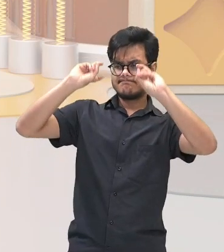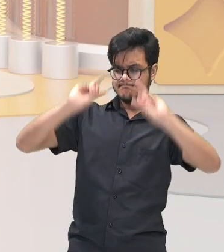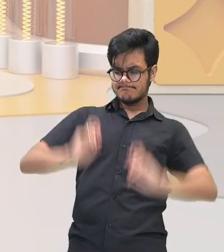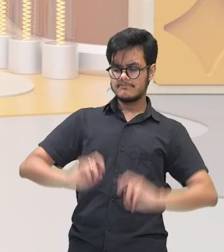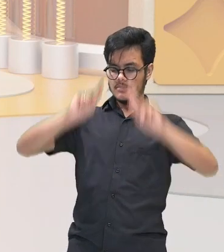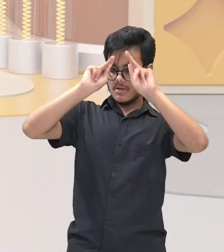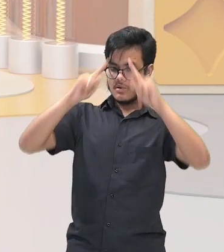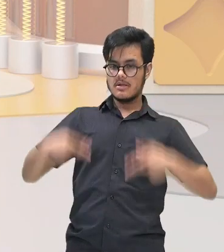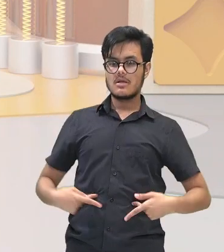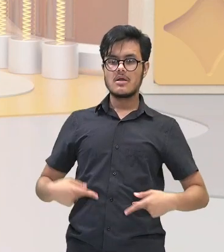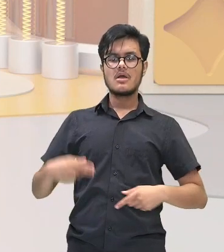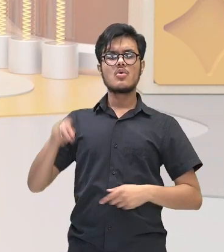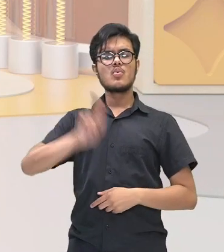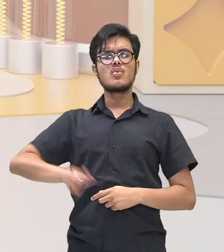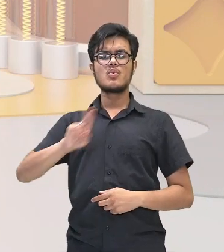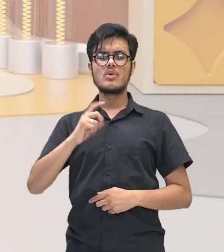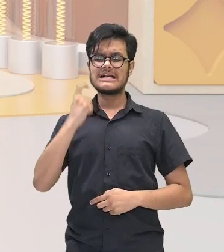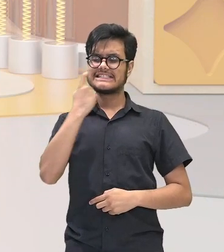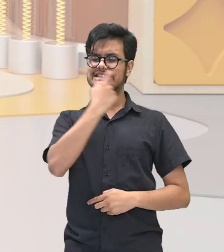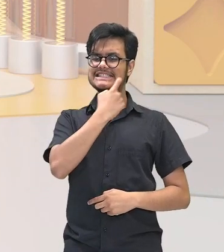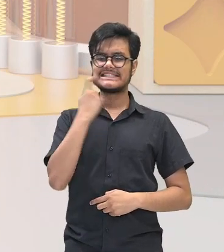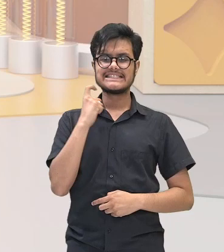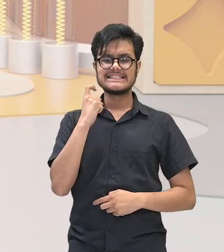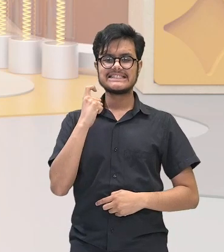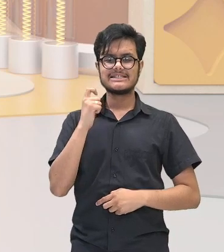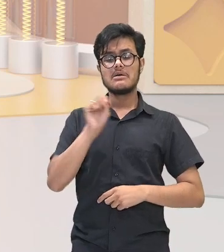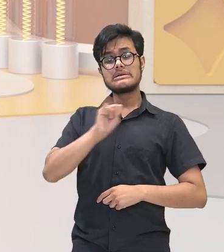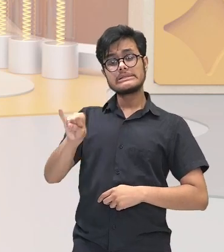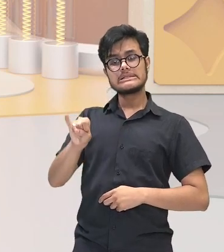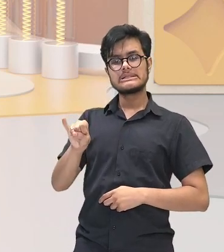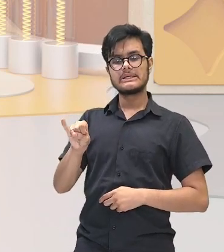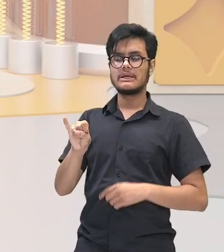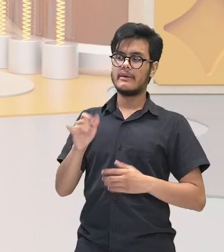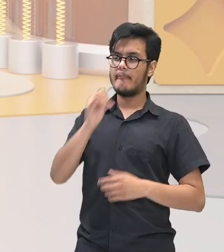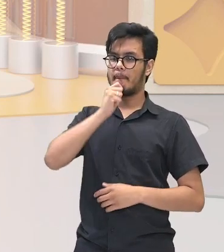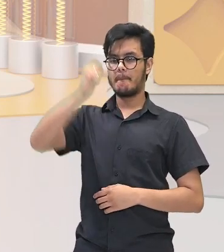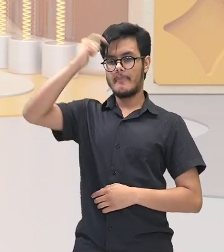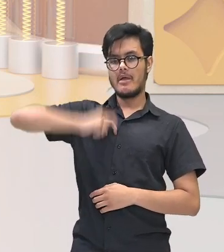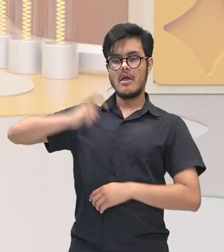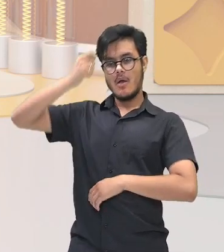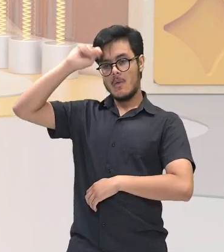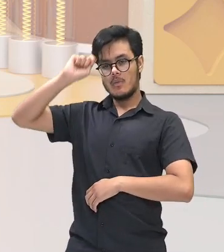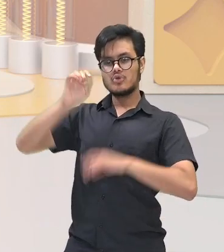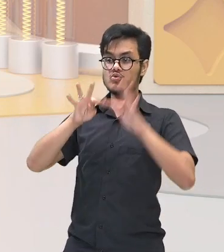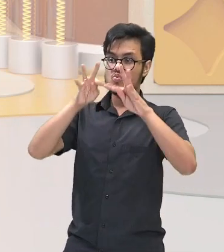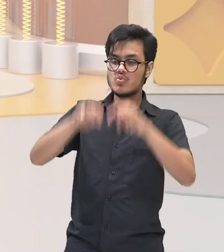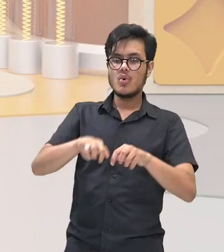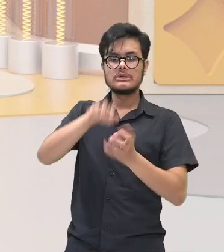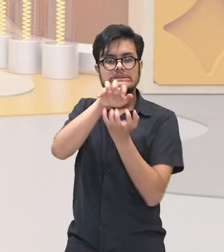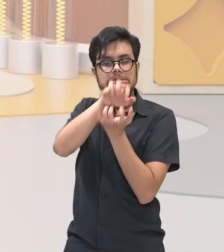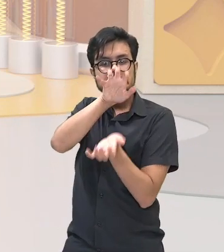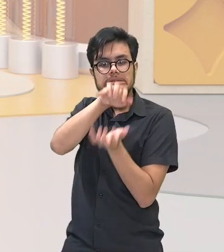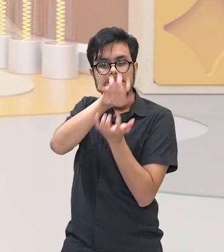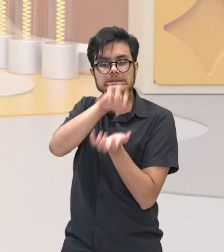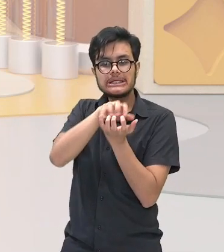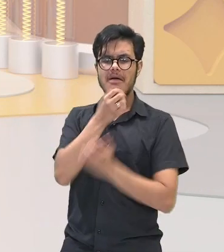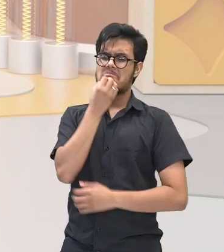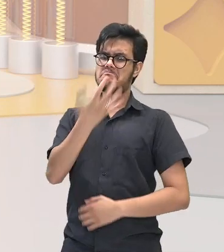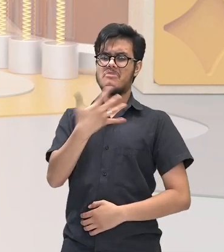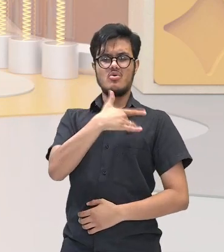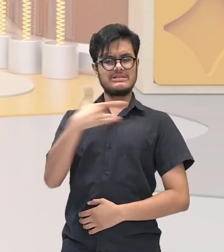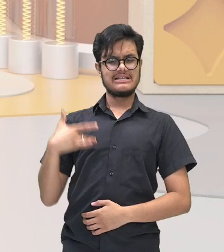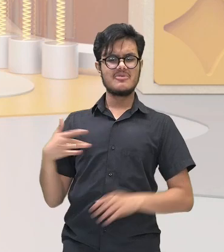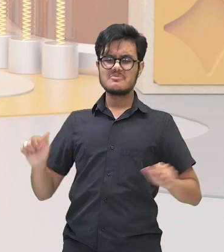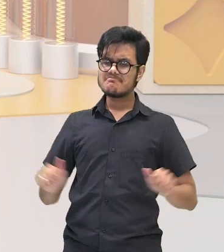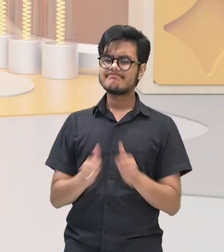era através da análise dos dentes, né? Se a pessoa ali, se aquele negro tivesse todos os dentes, queria dizer que ele estava